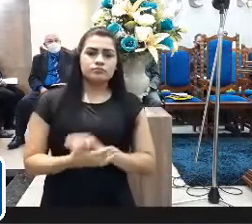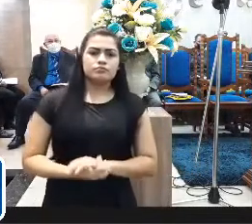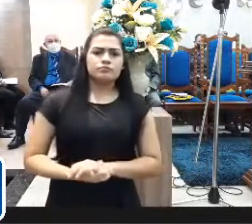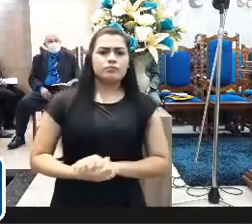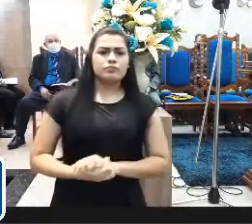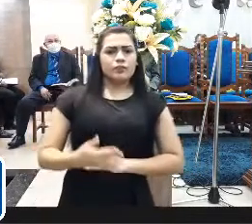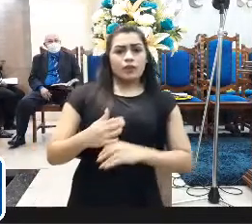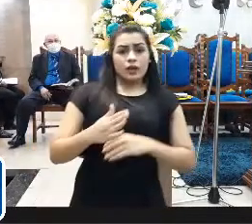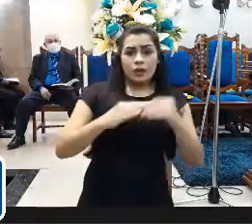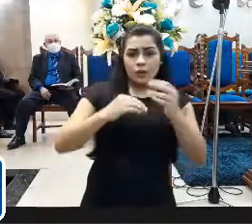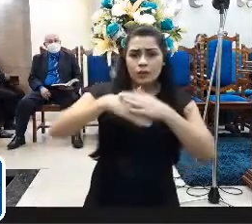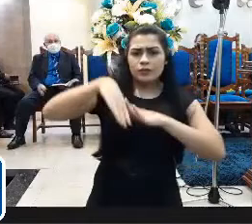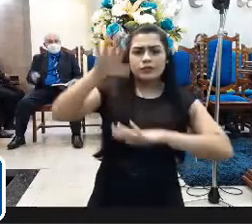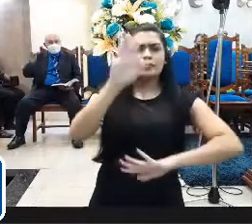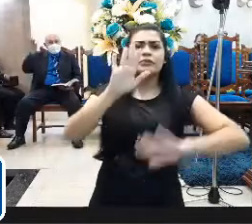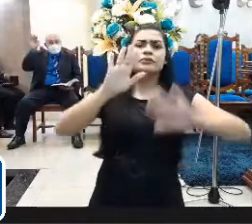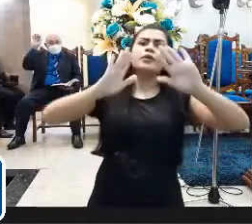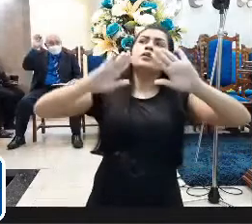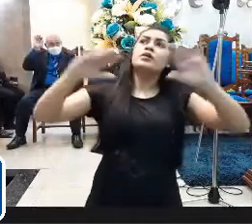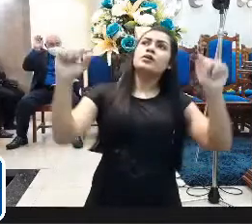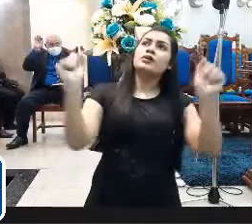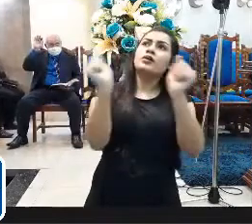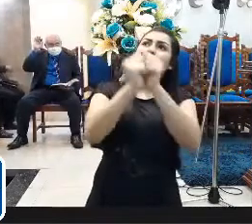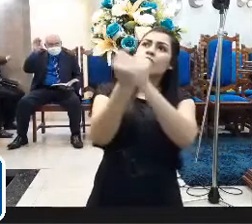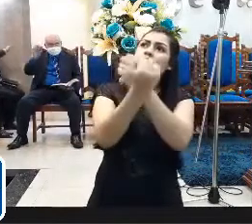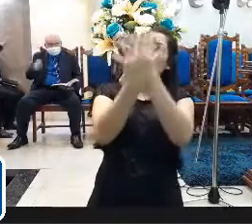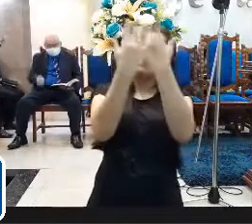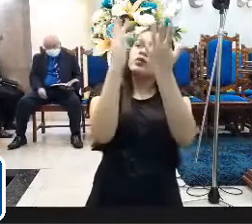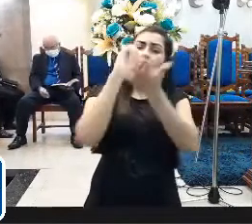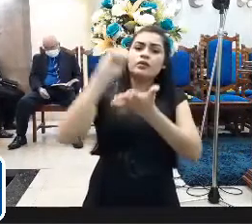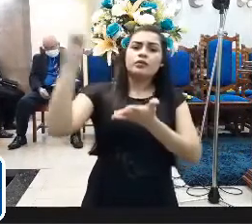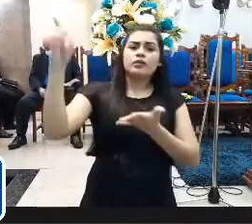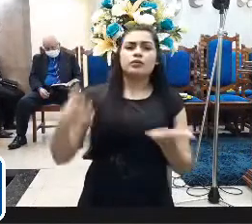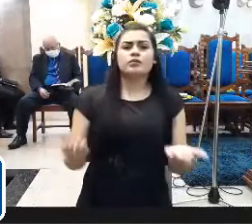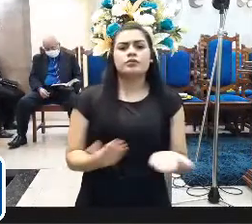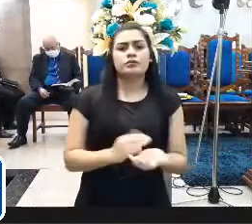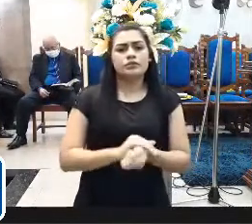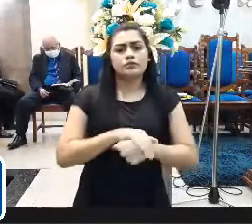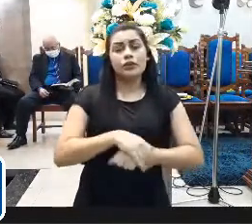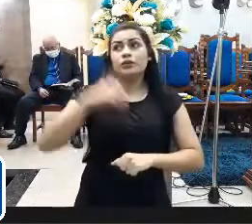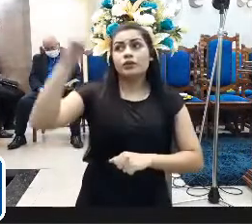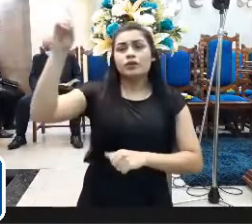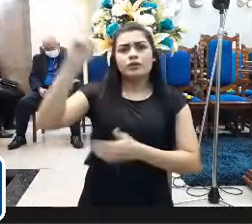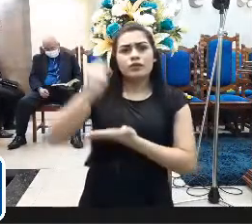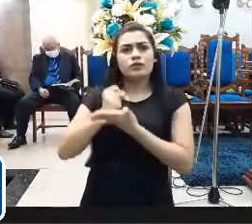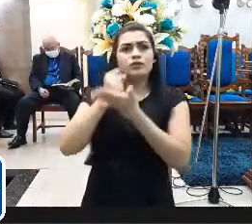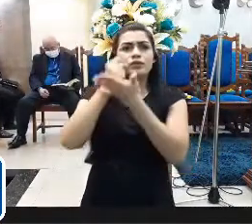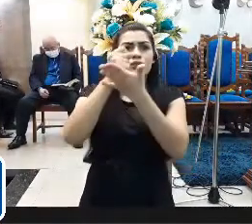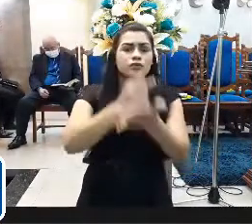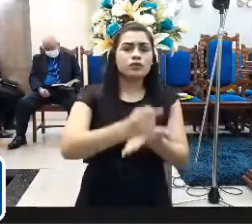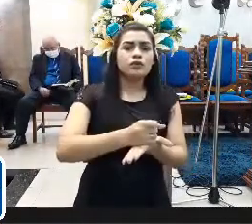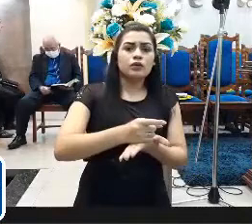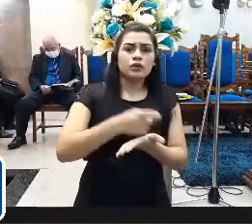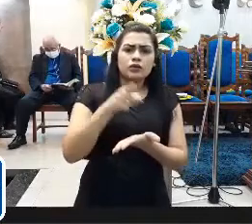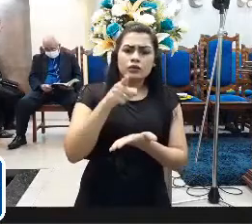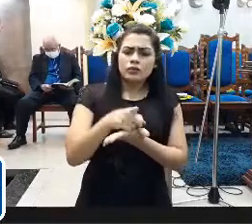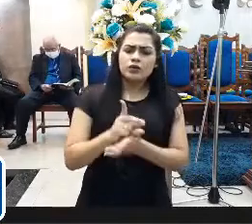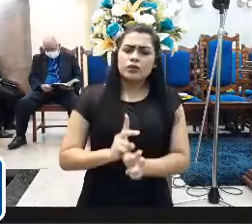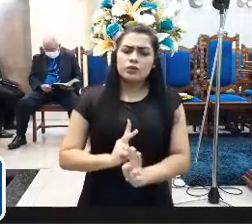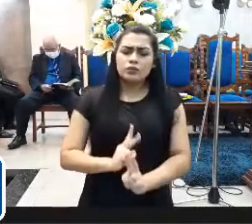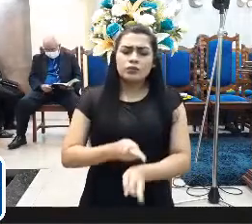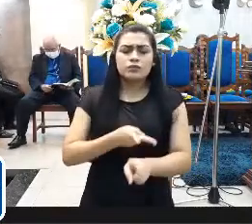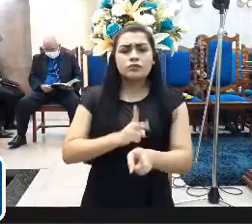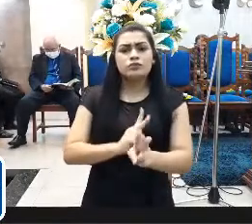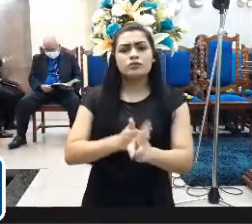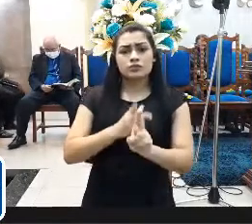Quem pode levantar a sua mão para glorificar a Deus esta noite? Oh, que Deus ajude, que você possa continuar,